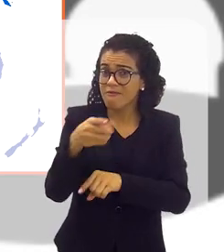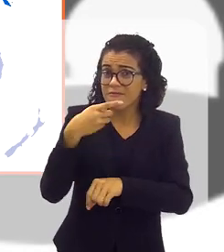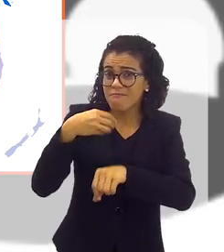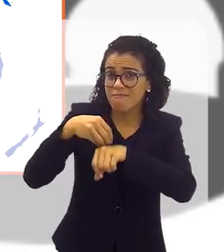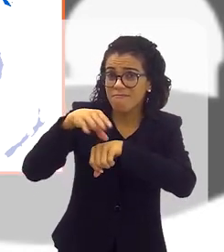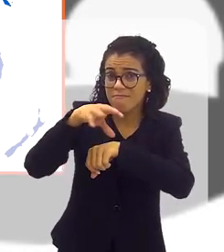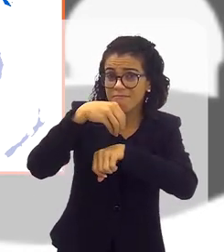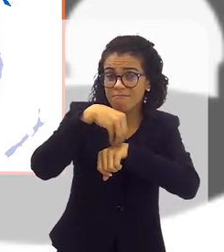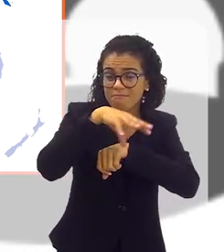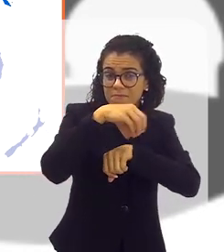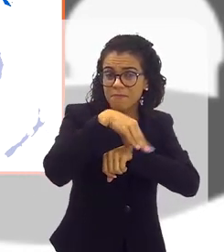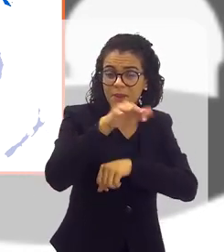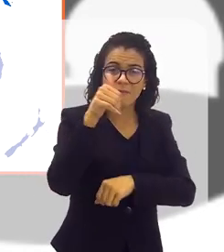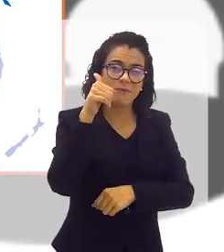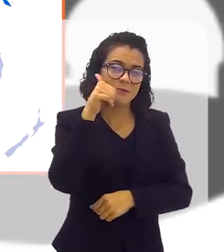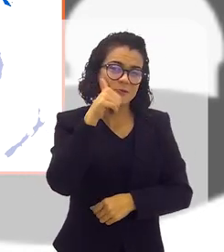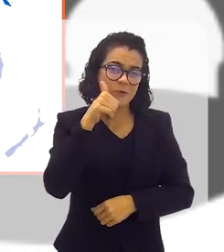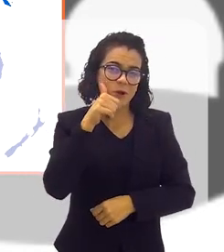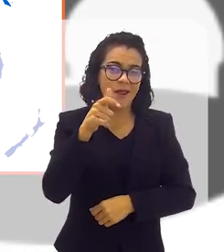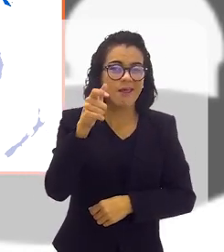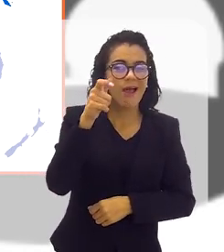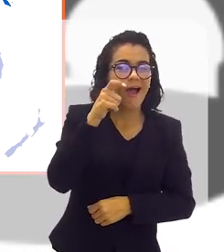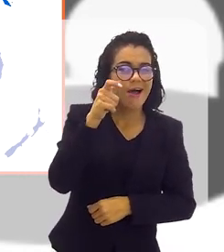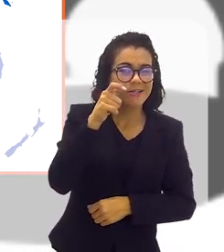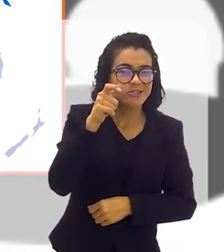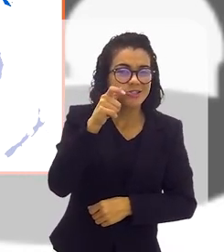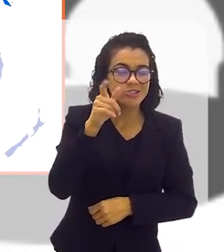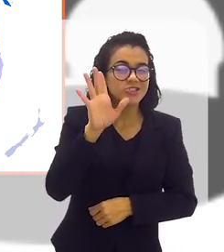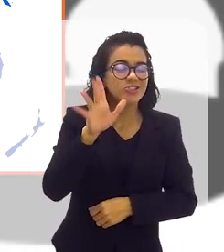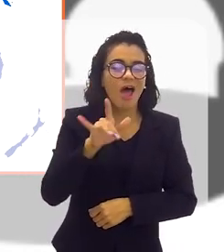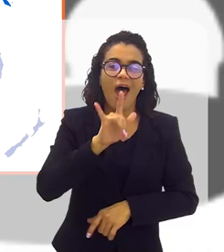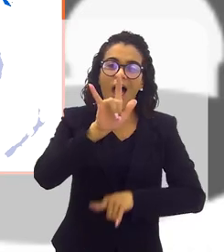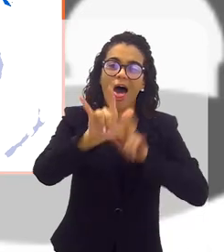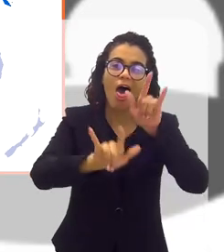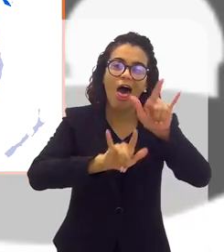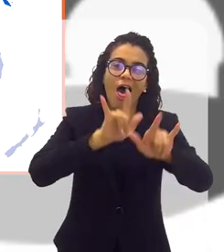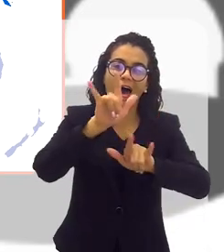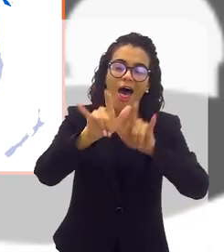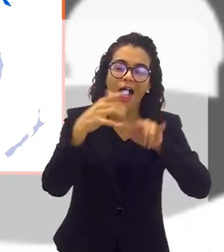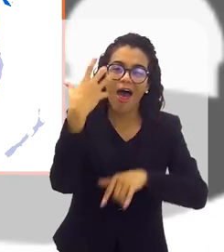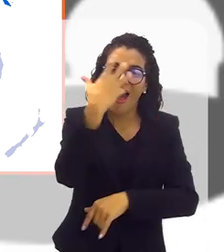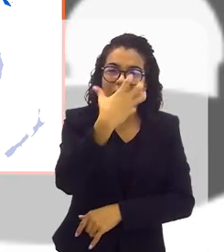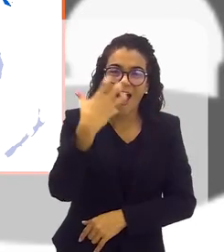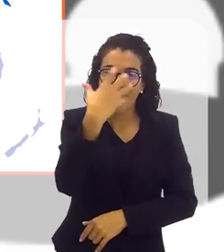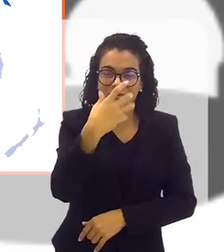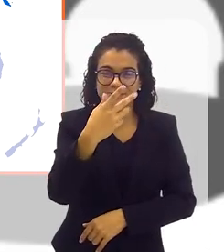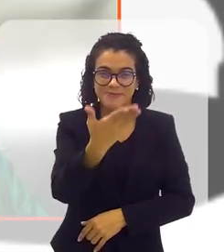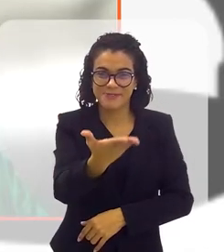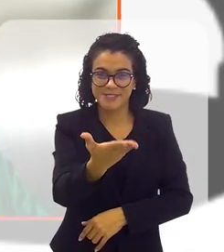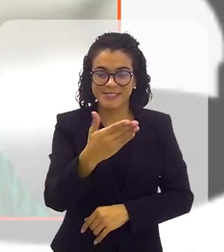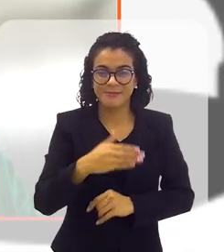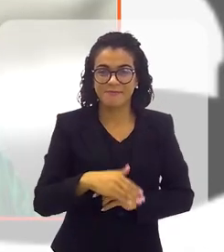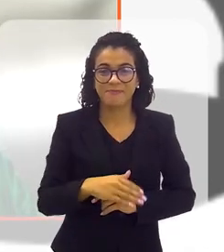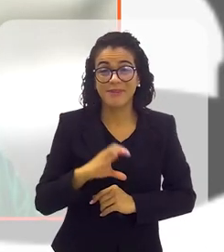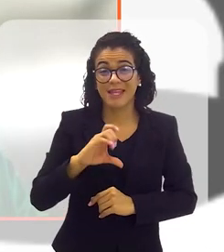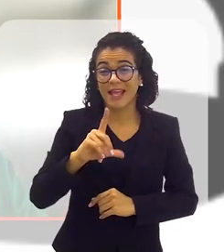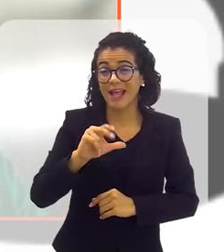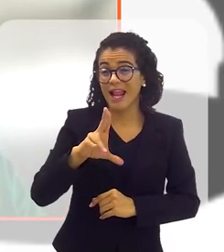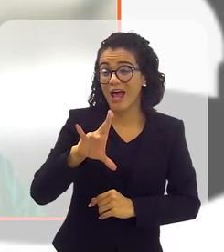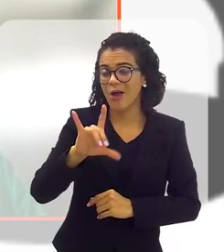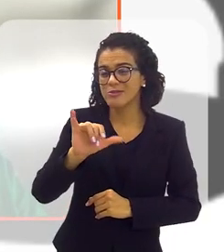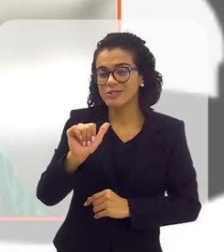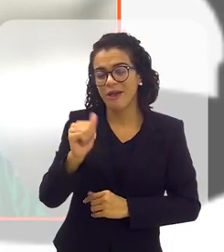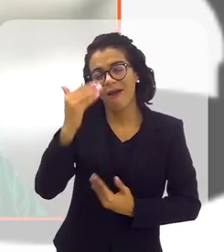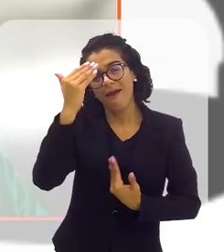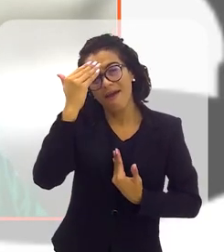considerações finais? É deixar um recado para essas mulheres que nos assistem, que já estão todas apaixonadas por você. Cláudia, eu